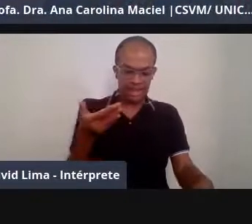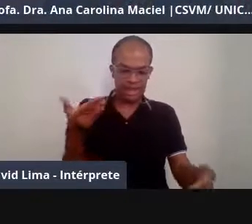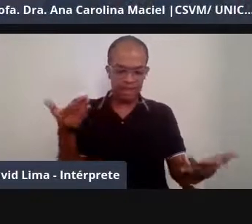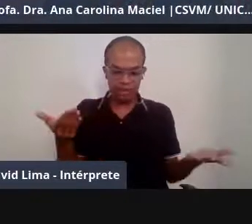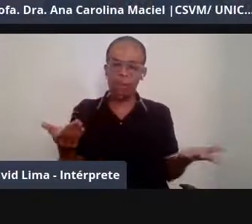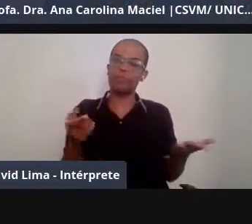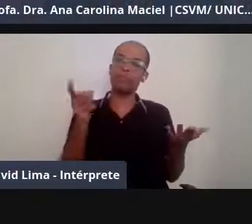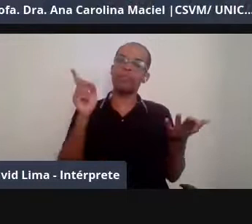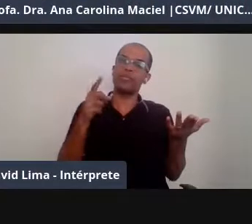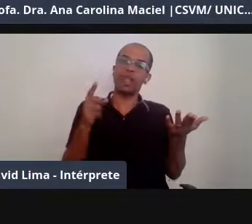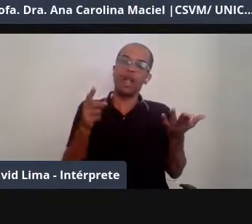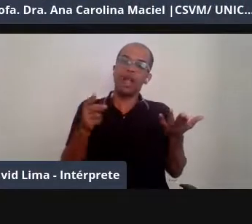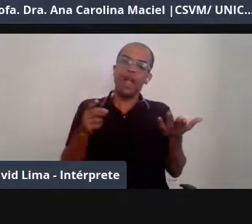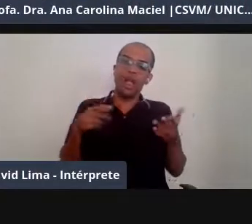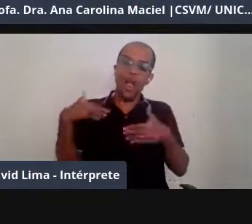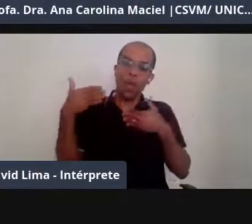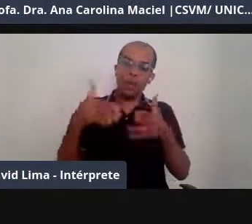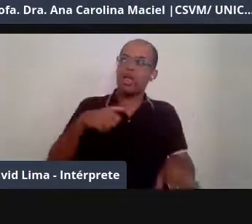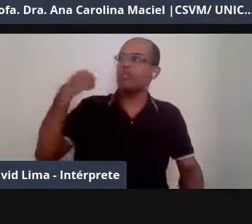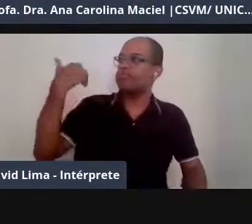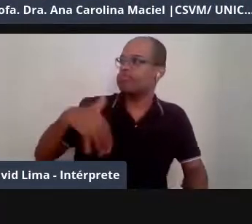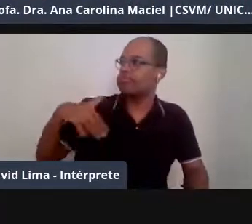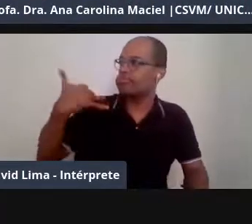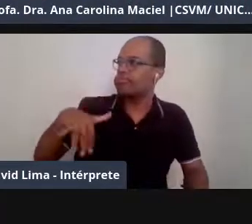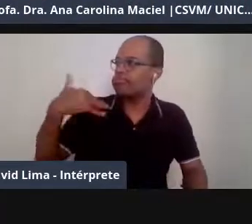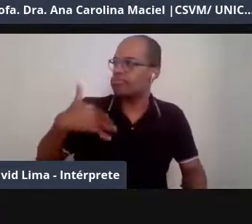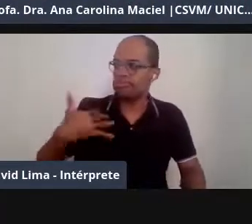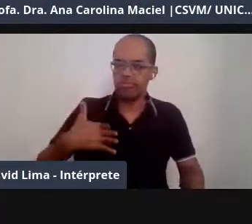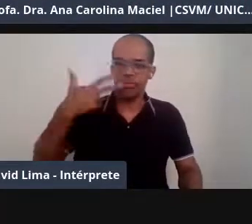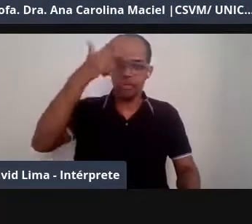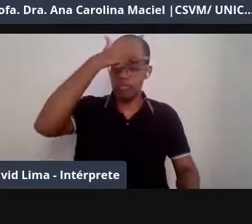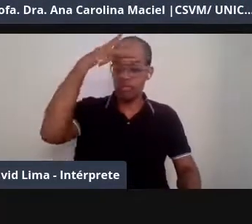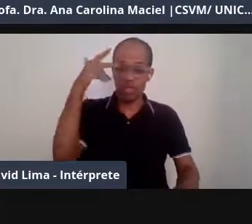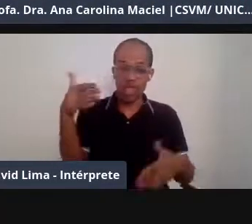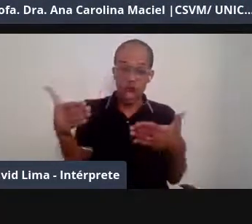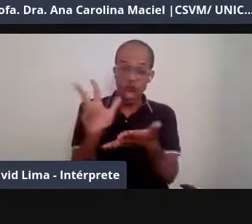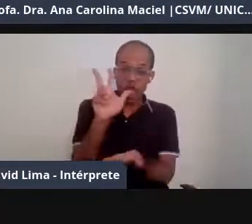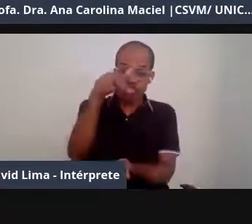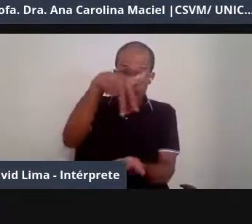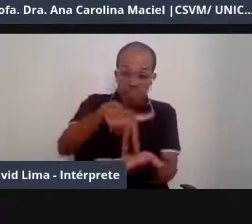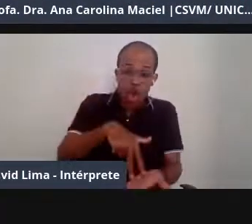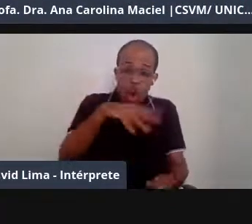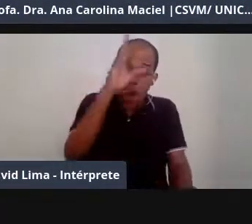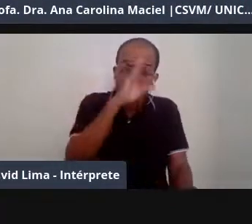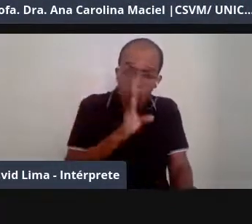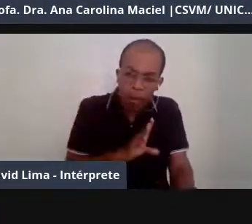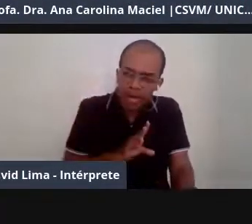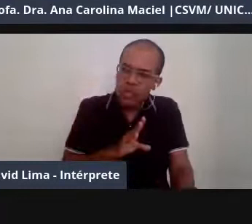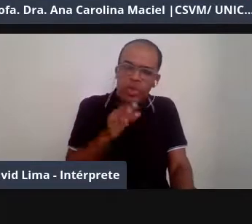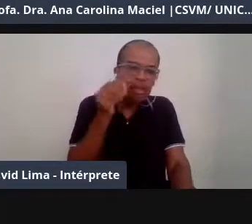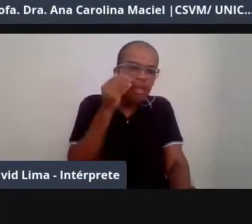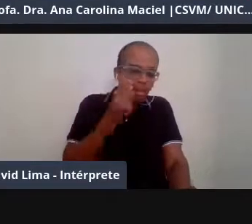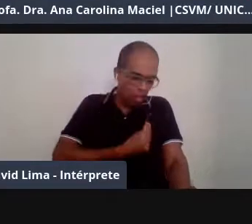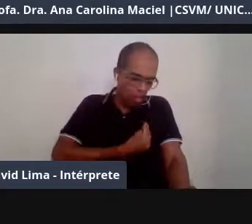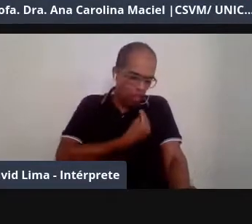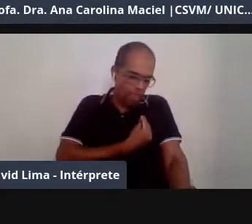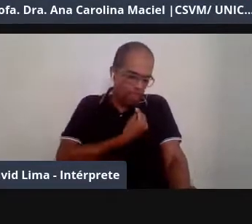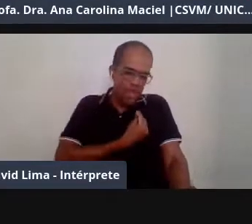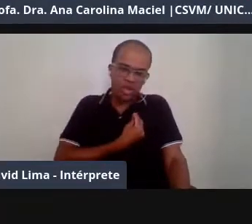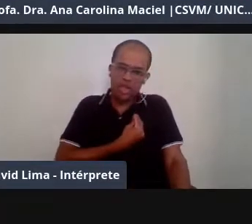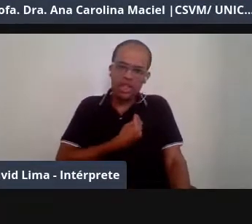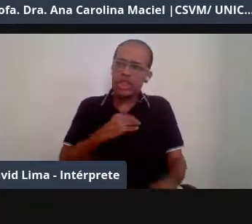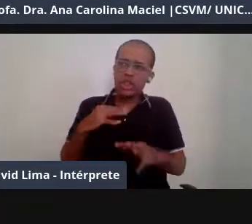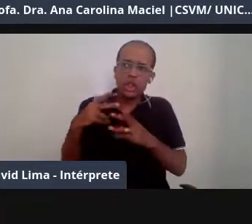altamente custoso, ele é caríssimo para pessoas que acabaram de chegar no Brasil, que estão reconstruindo a sua vida, que deixaram tudo